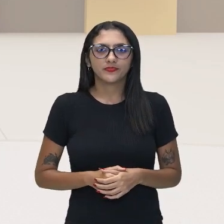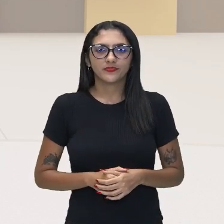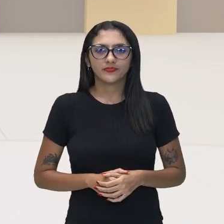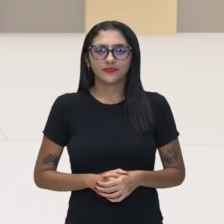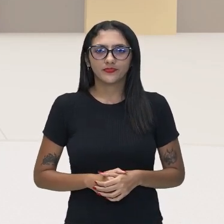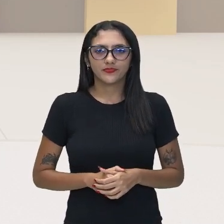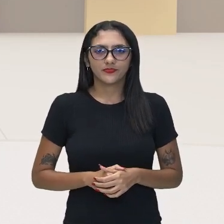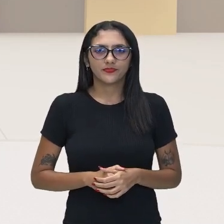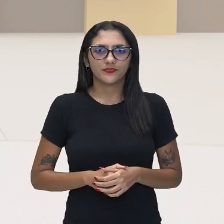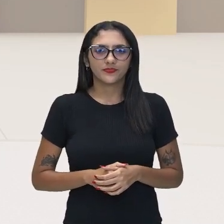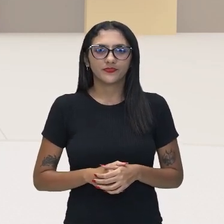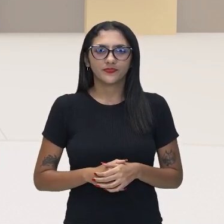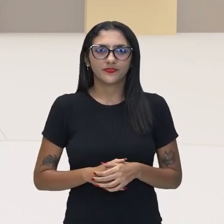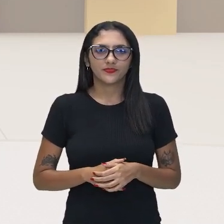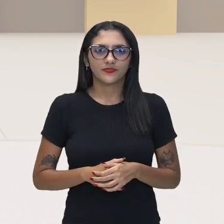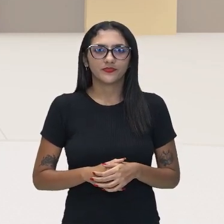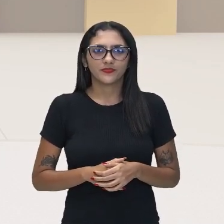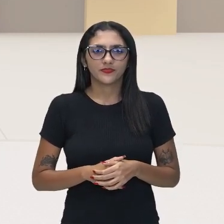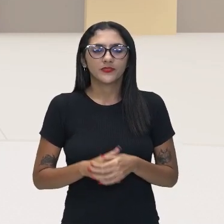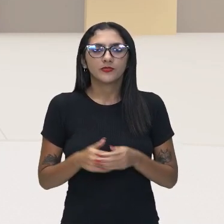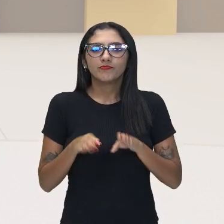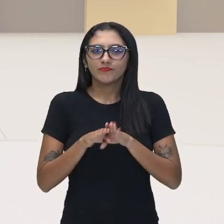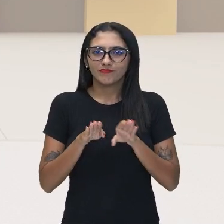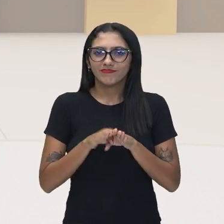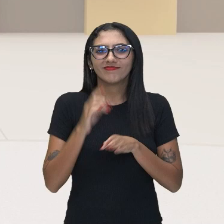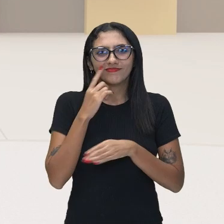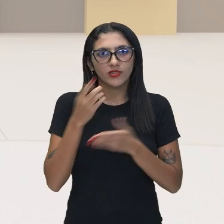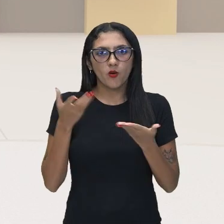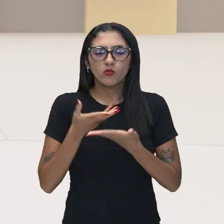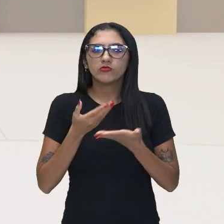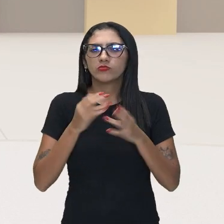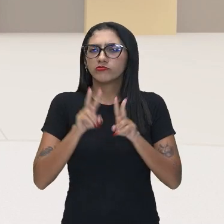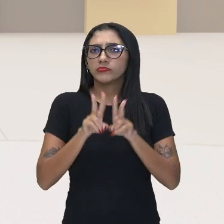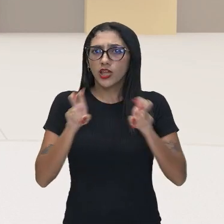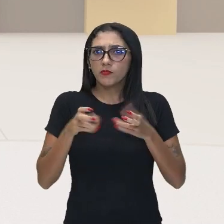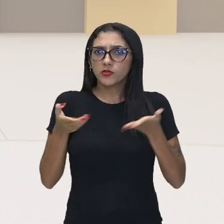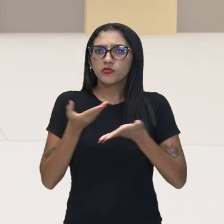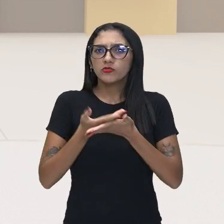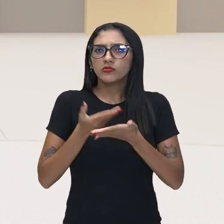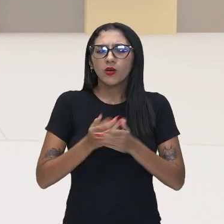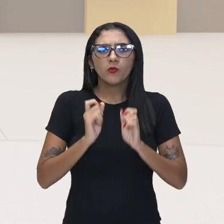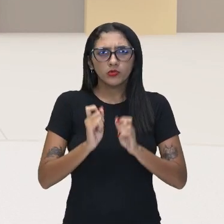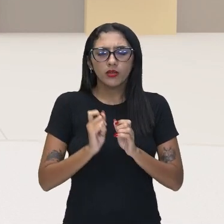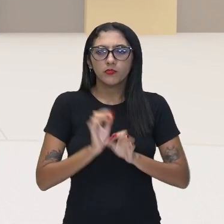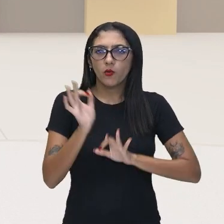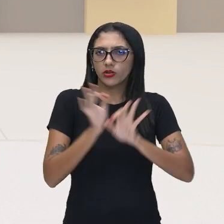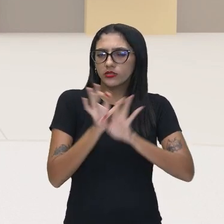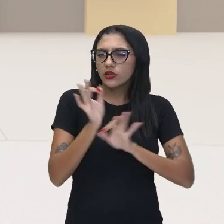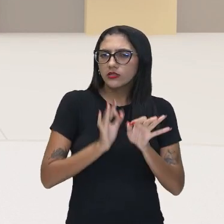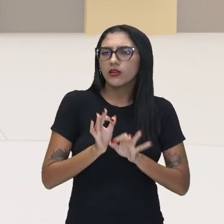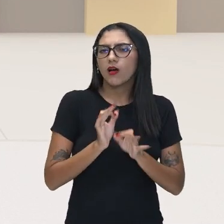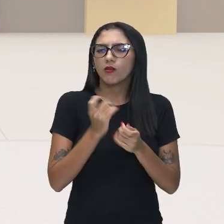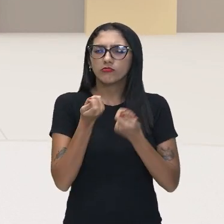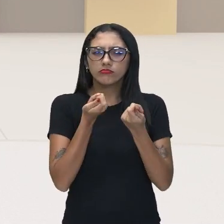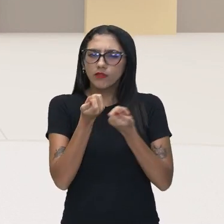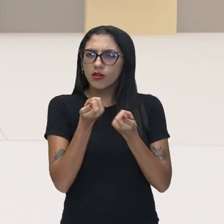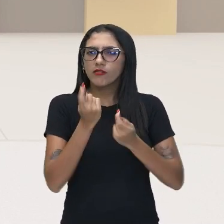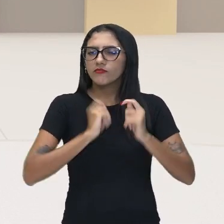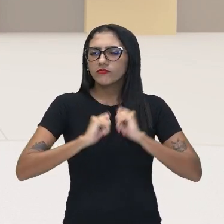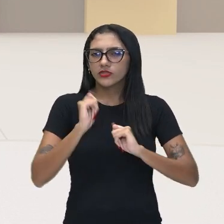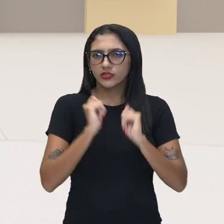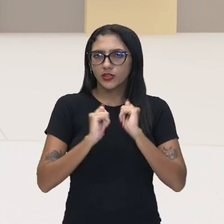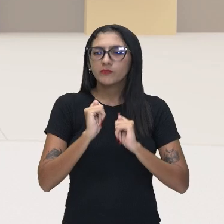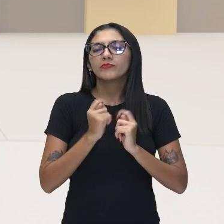aí, exatamente aqui, né, o título da nossa UCA, né, organização financeira. Né? Então, dentro da